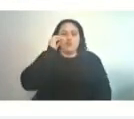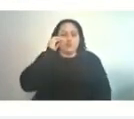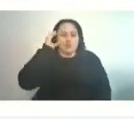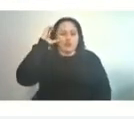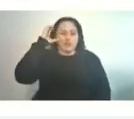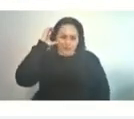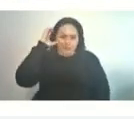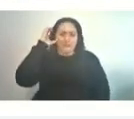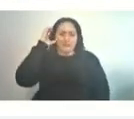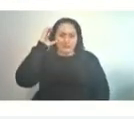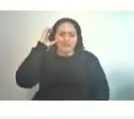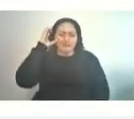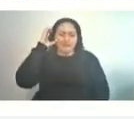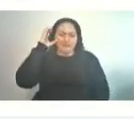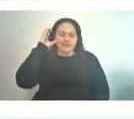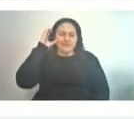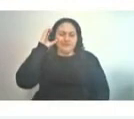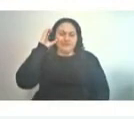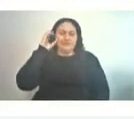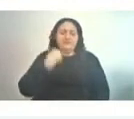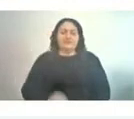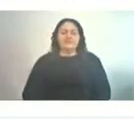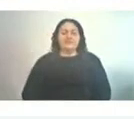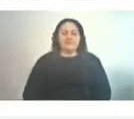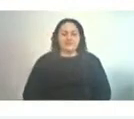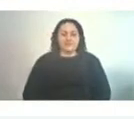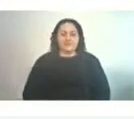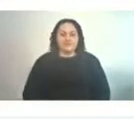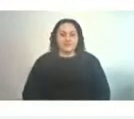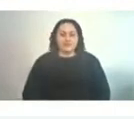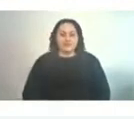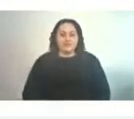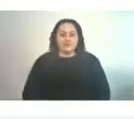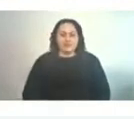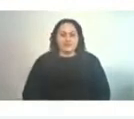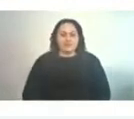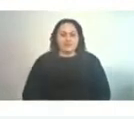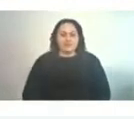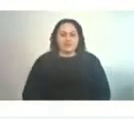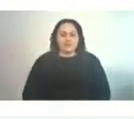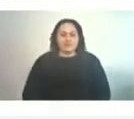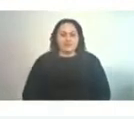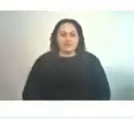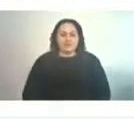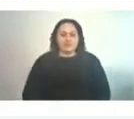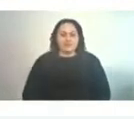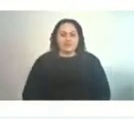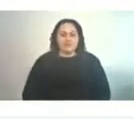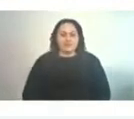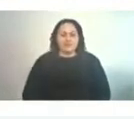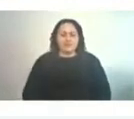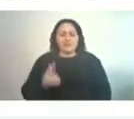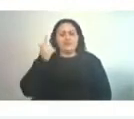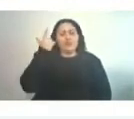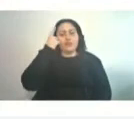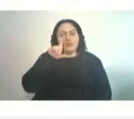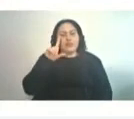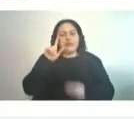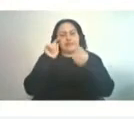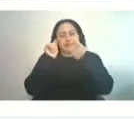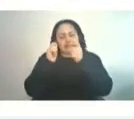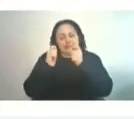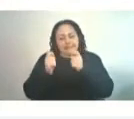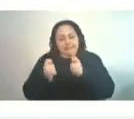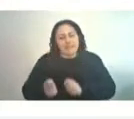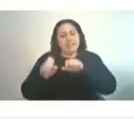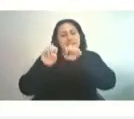for chegar de forma mais fácil ao estudante, né? Chegar mais perto daquilo que ele, para que